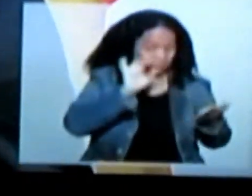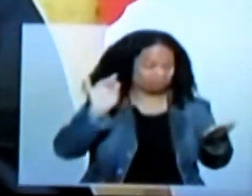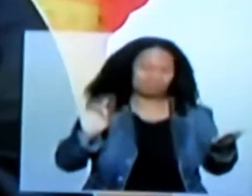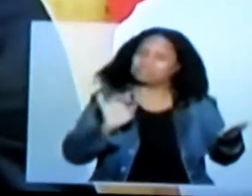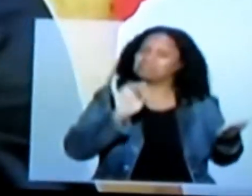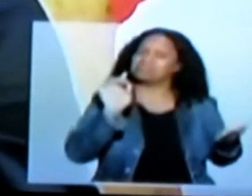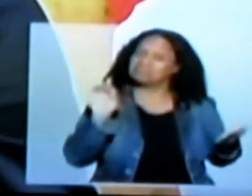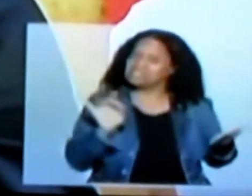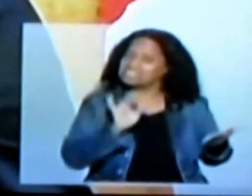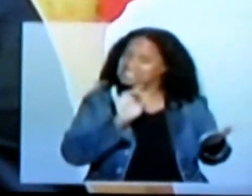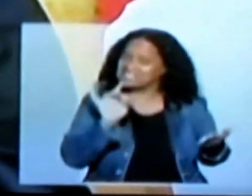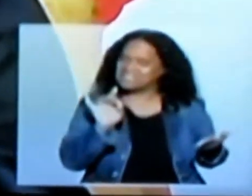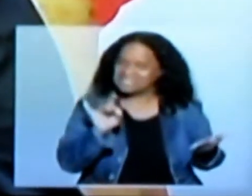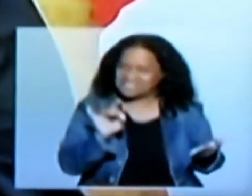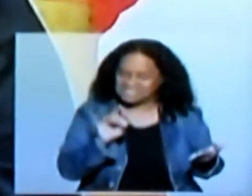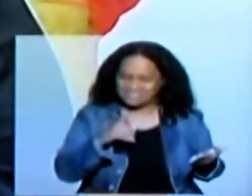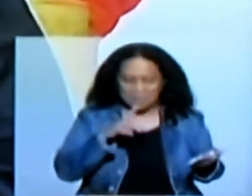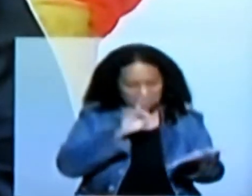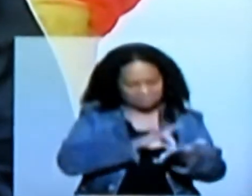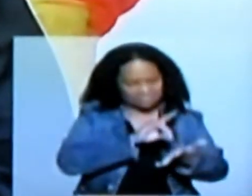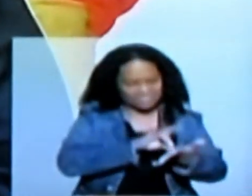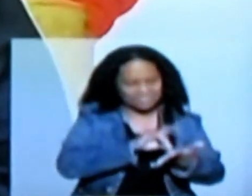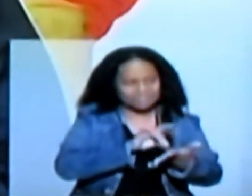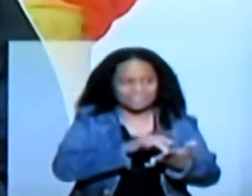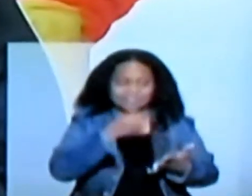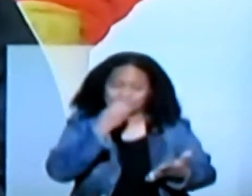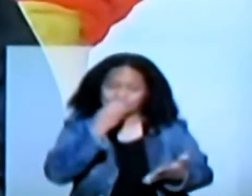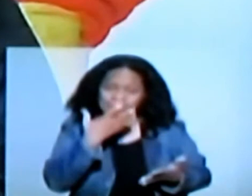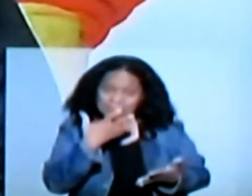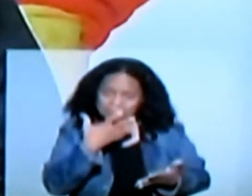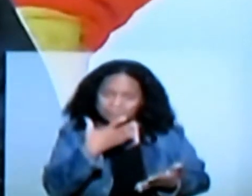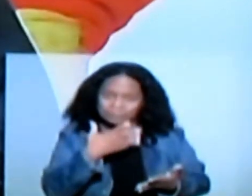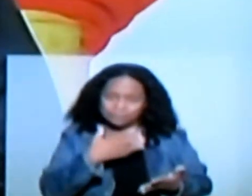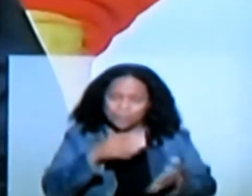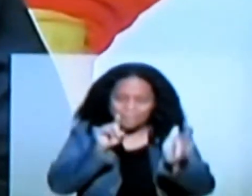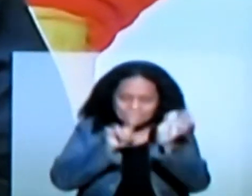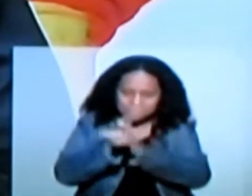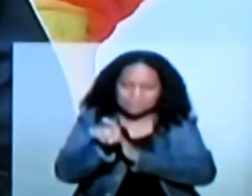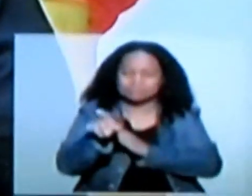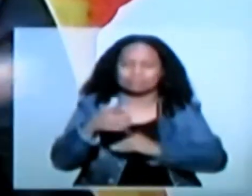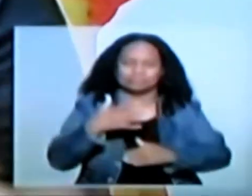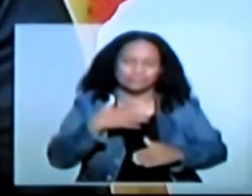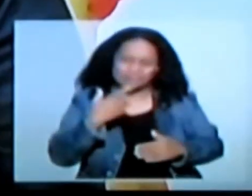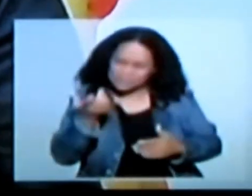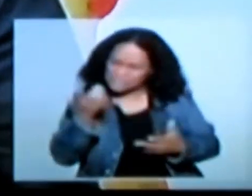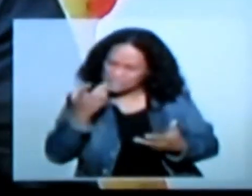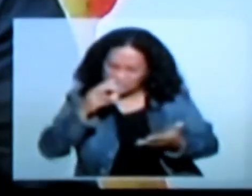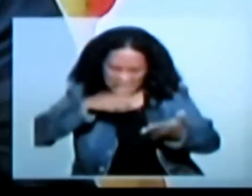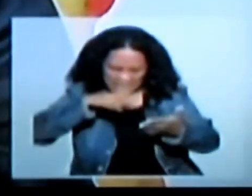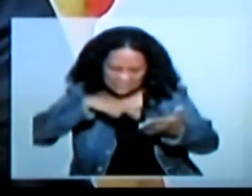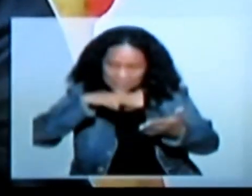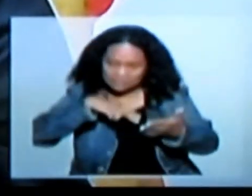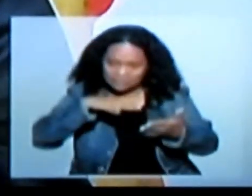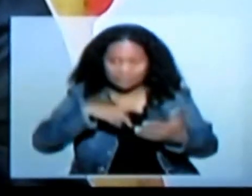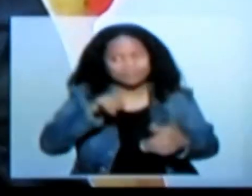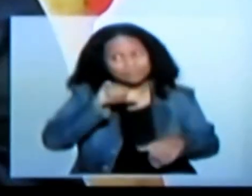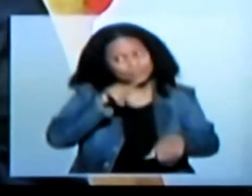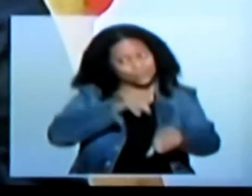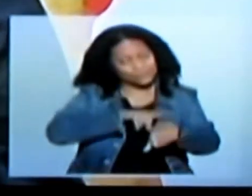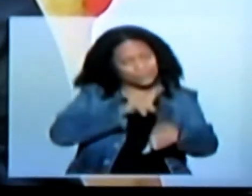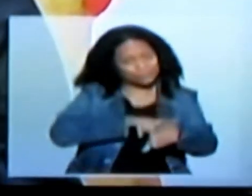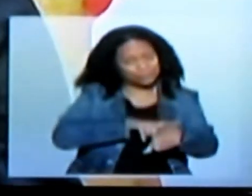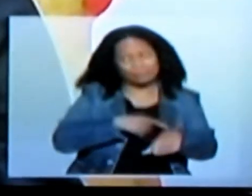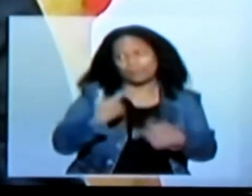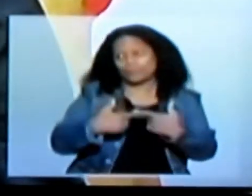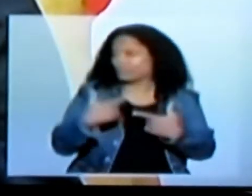assim, é exclusiva só pra vocês. Não, tem um grupo ali que eles acham que realmente vai dar resultado, eles mandam pra gente, perguntam, geralmente, se a gente quer ler, se a gente tem interesse, se a